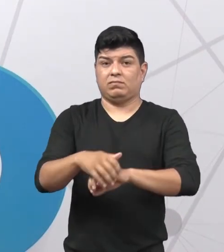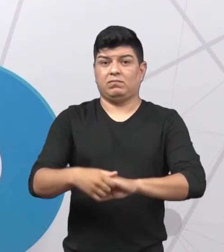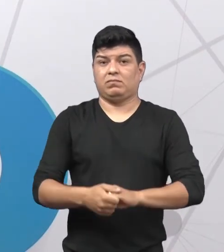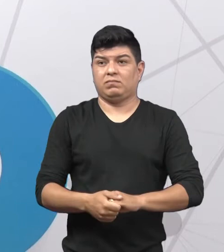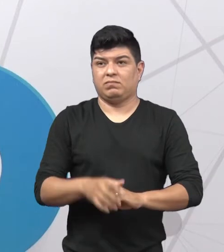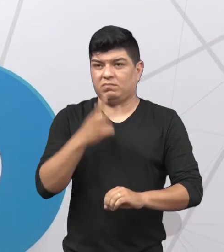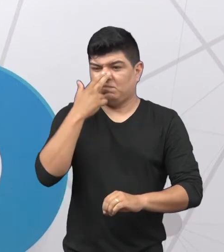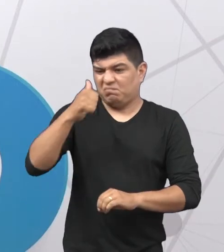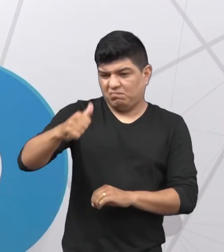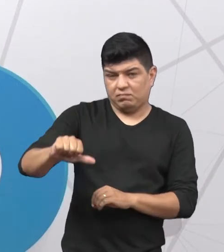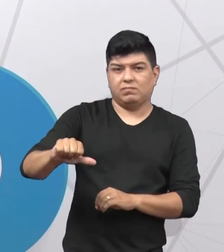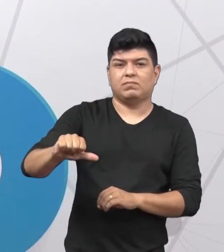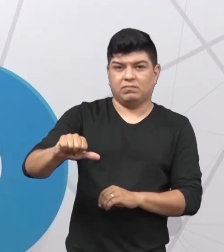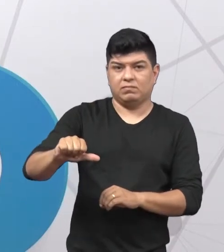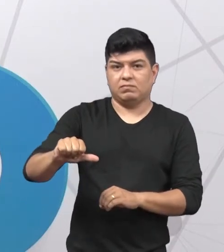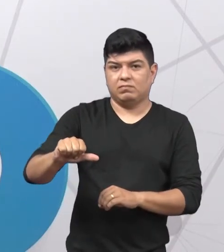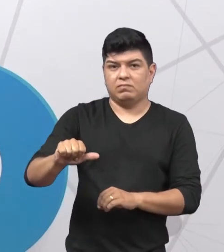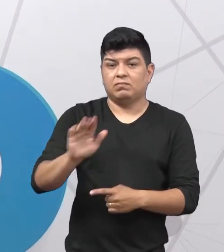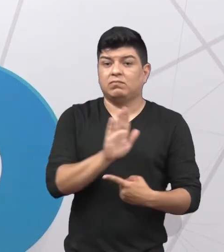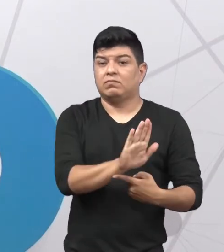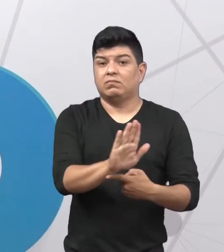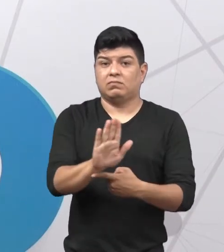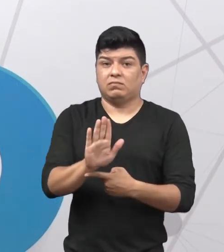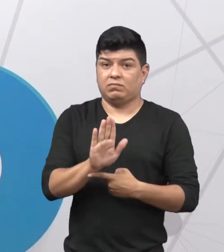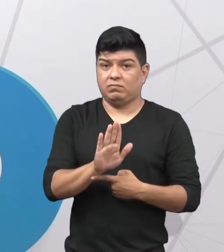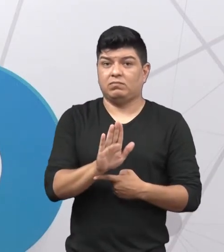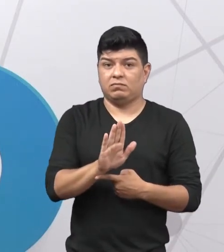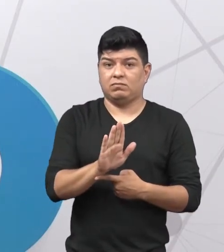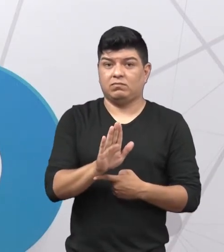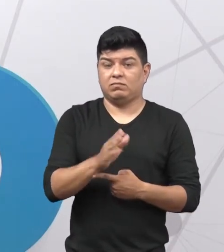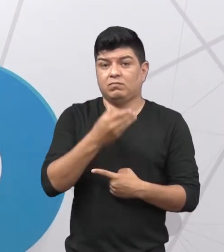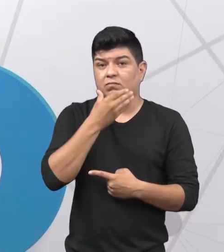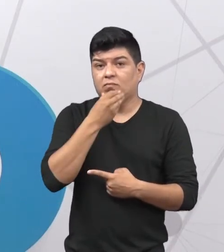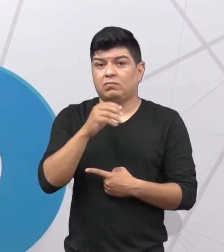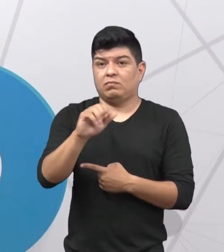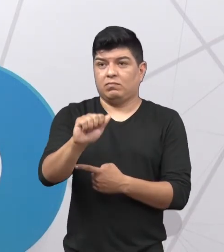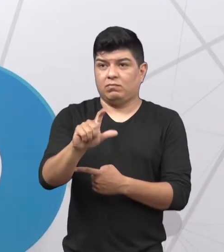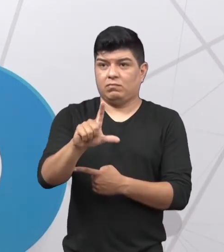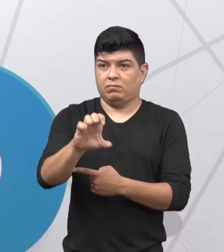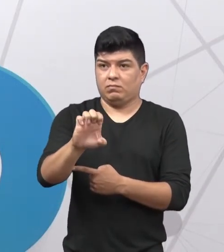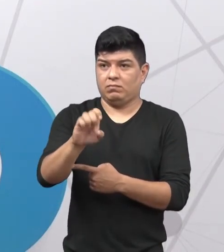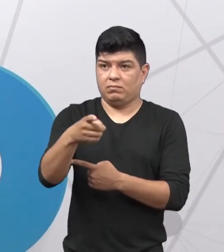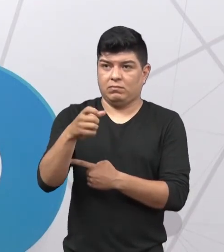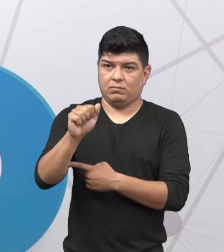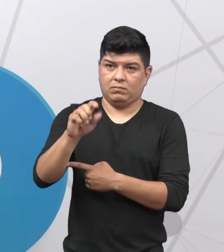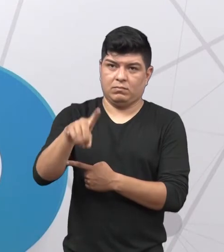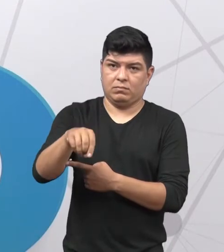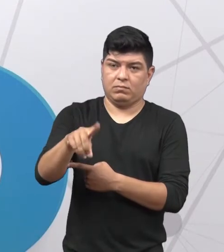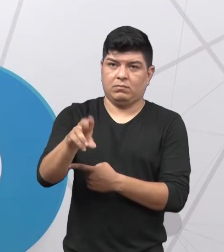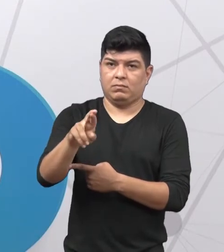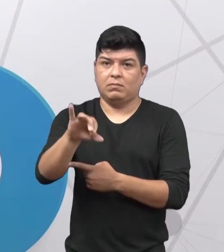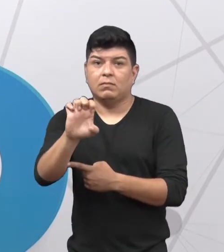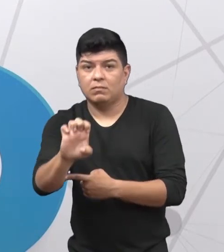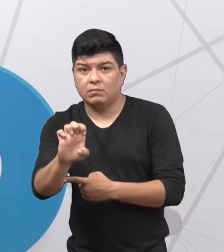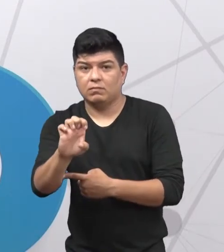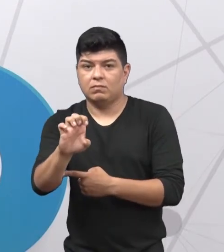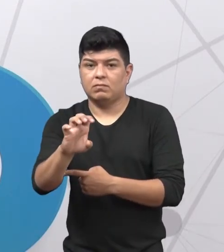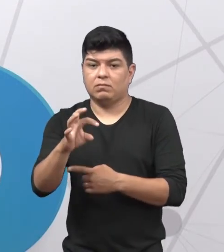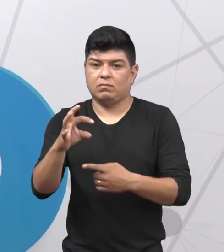em declínio, o que favoreceu, né, para que Alexandre o Grande conseguisse tomar